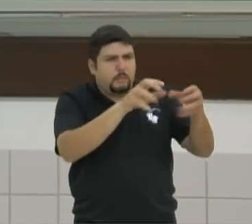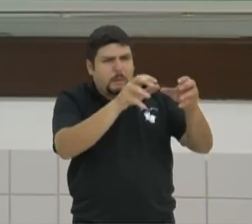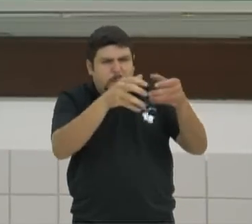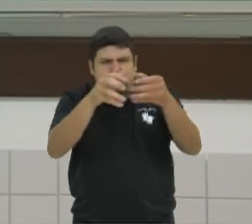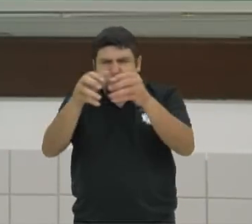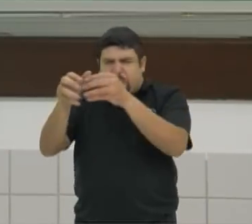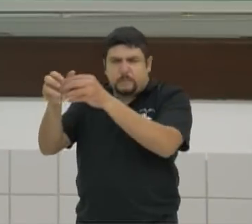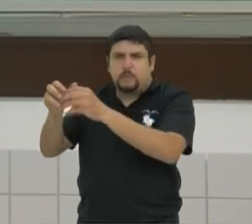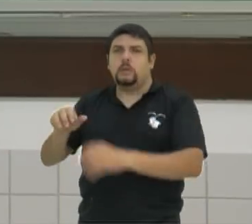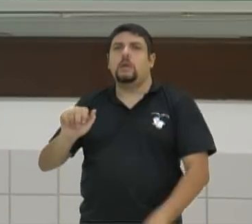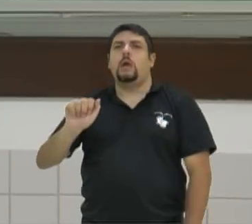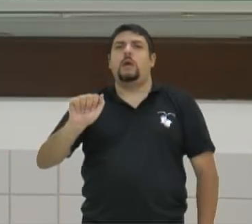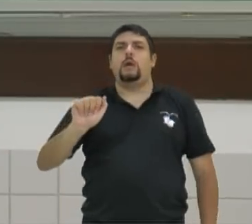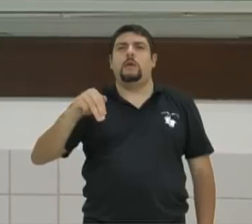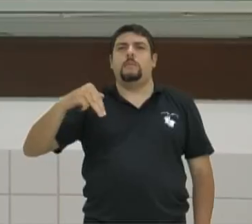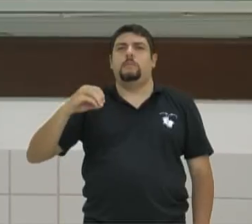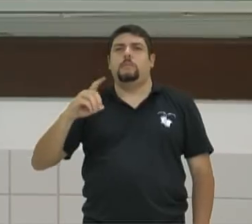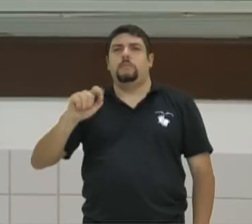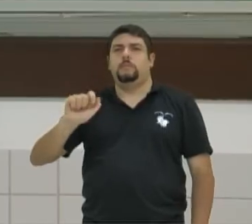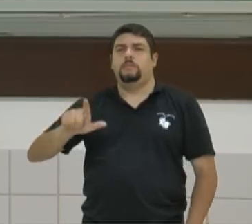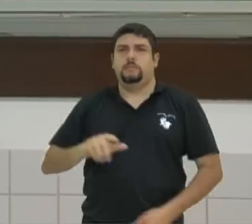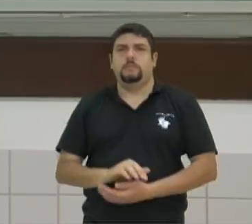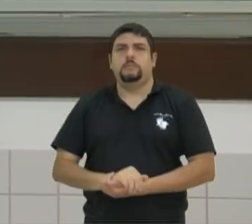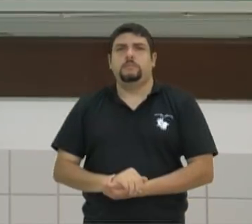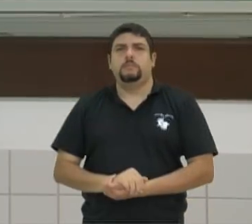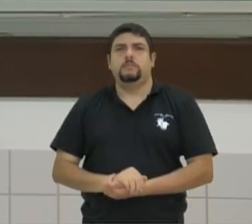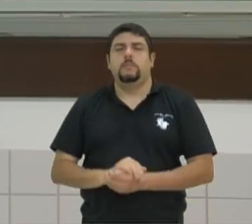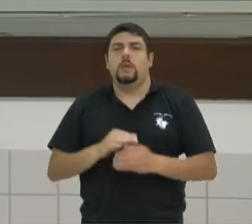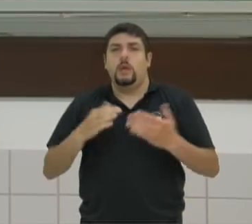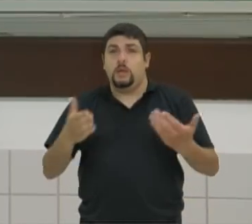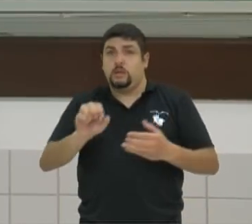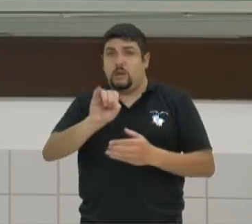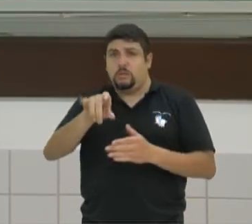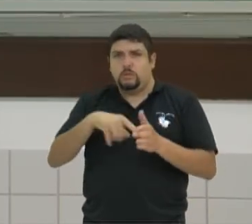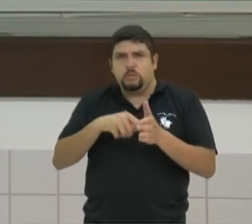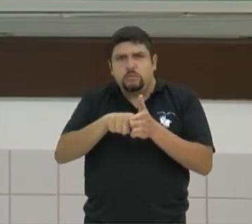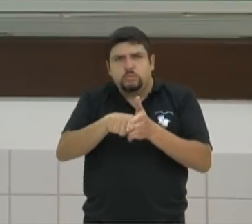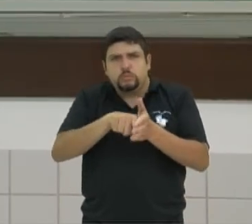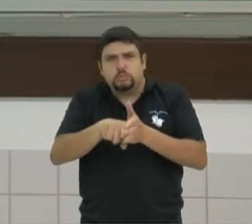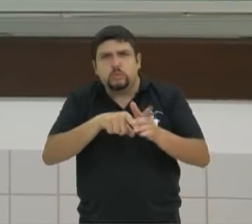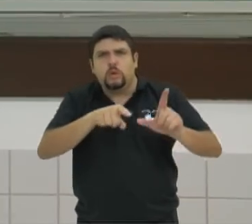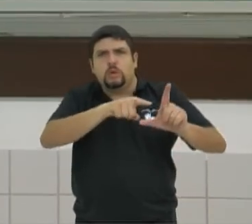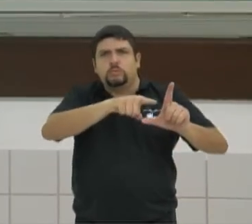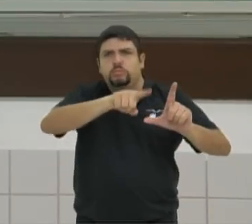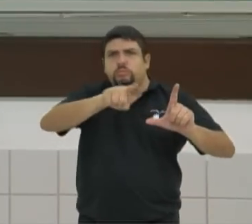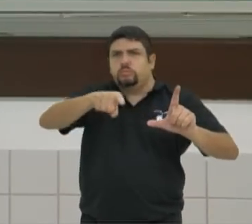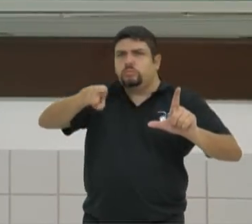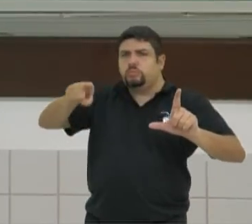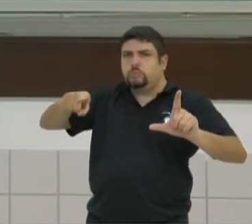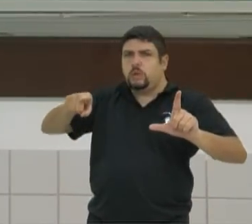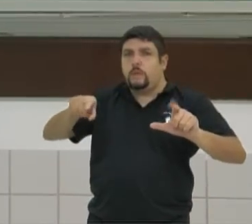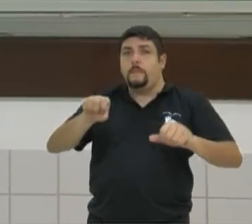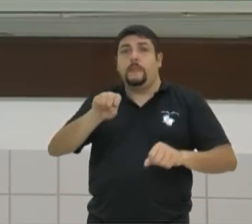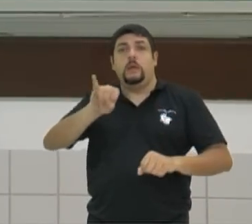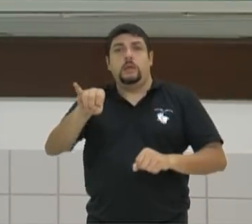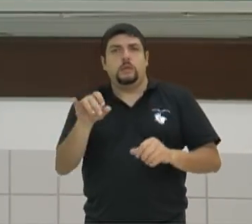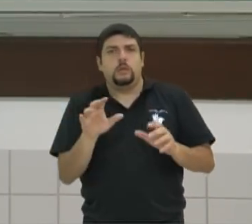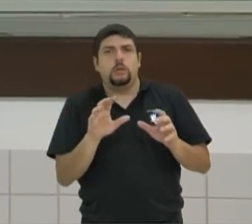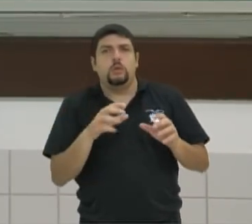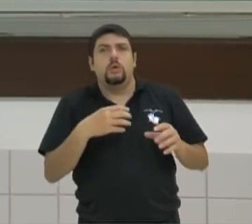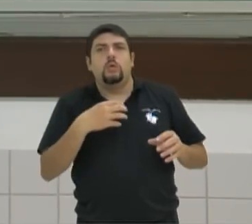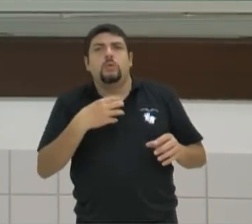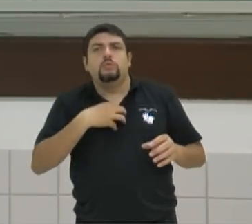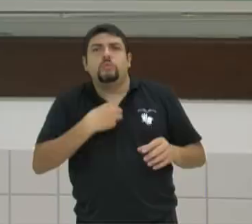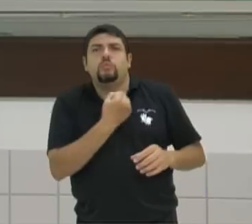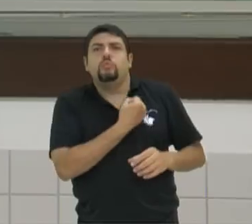pesquisa estatística, quando nós estamos trabalhando com valores numéricos, se eu tenho vários valores que se destacam como